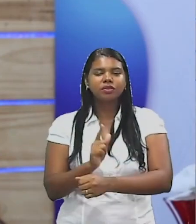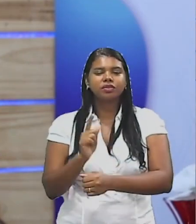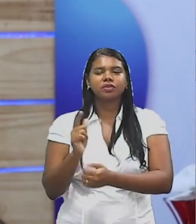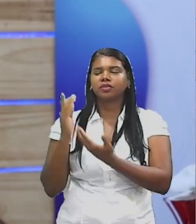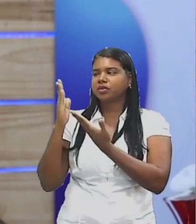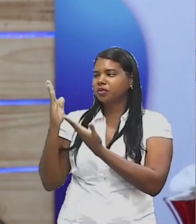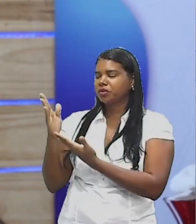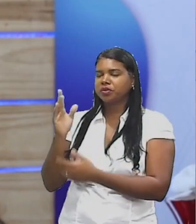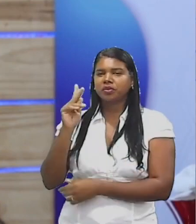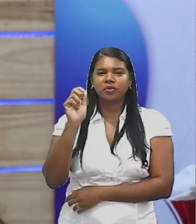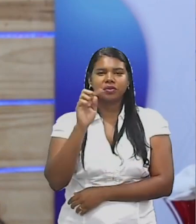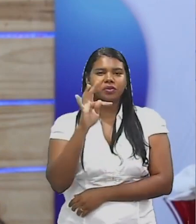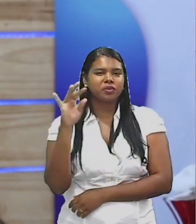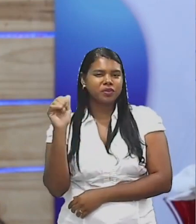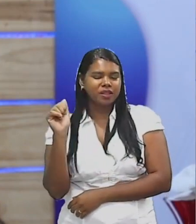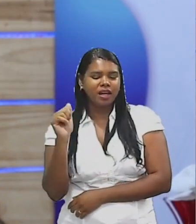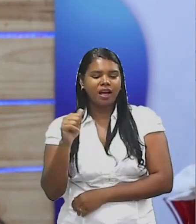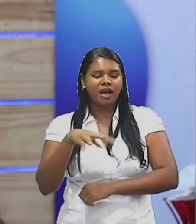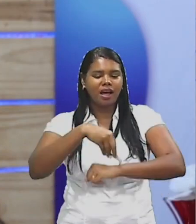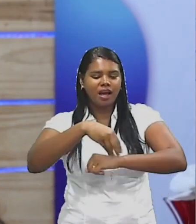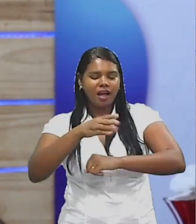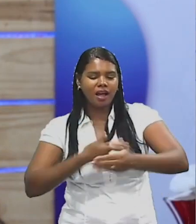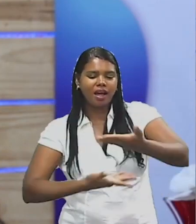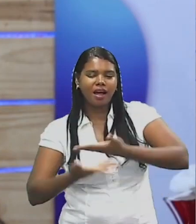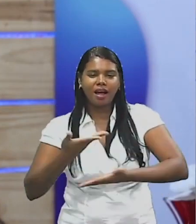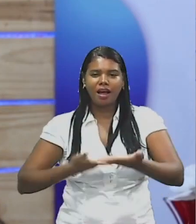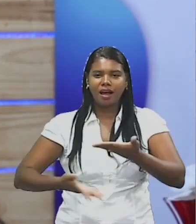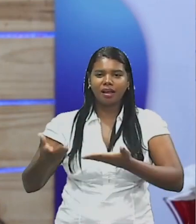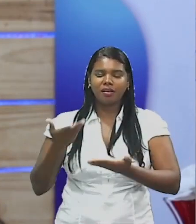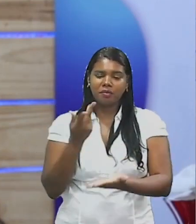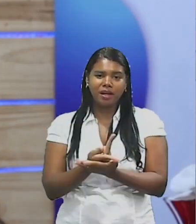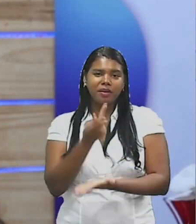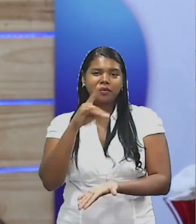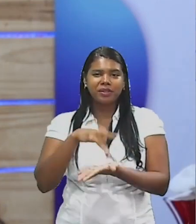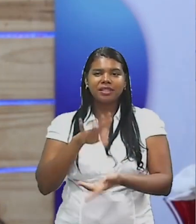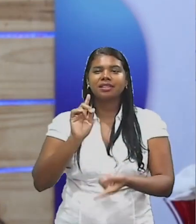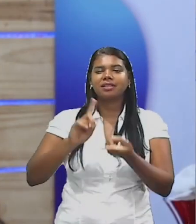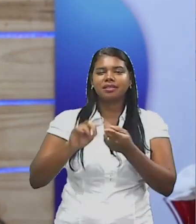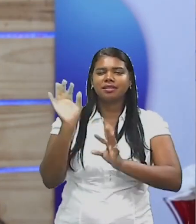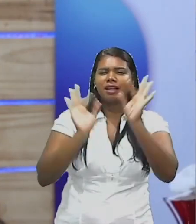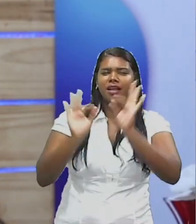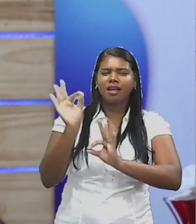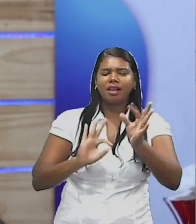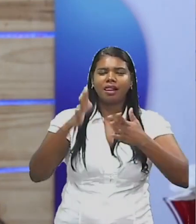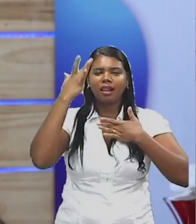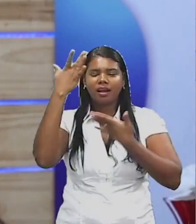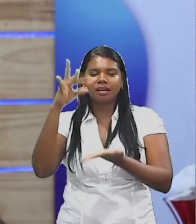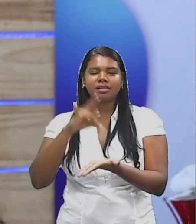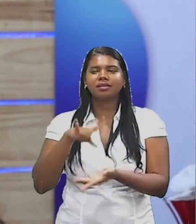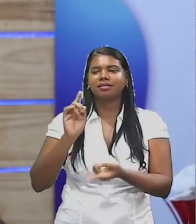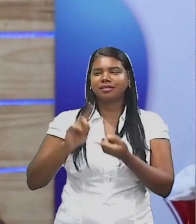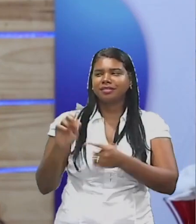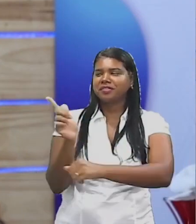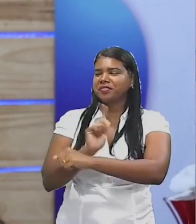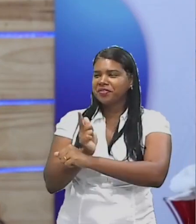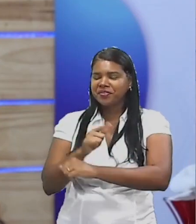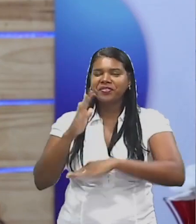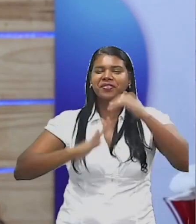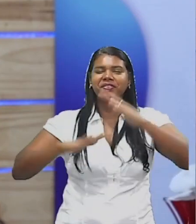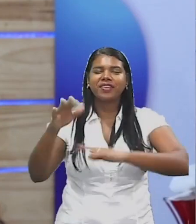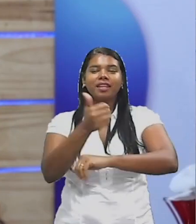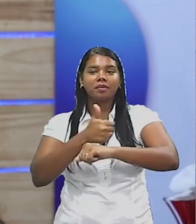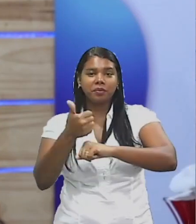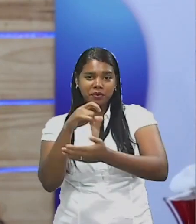Kátia Carina, né, que contribuiu, que colaborou bastante para que esse evento ele acontecesse. Quero agradecer também ao gerente da educação